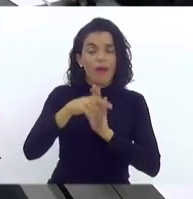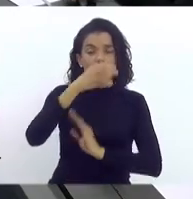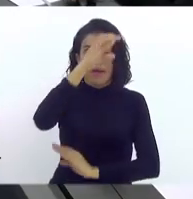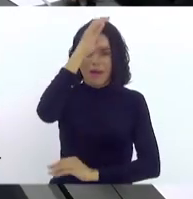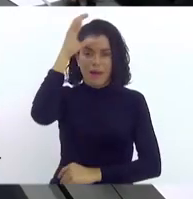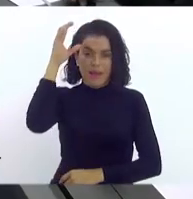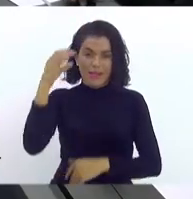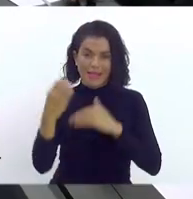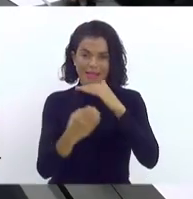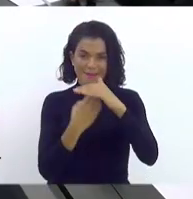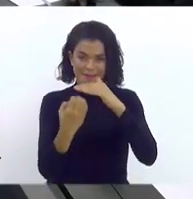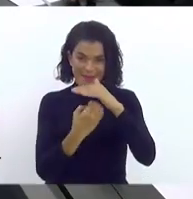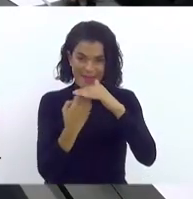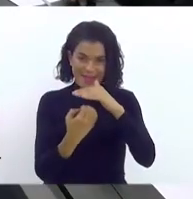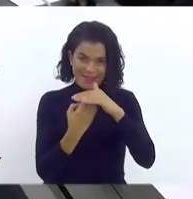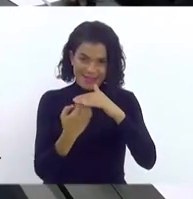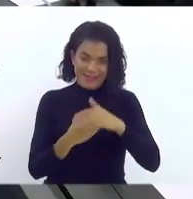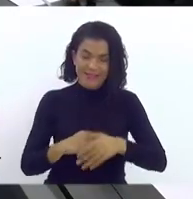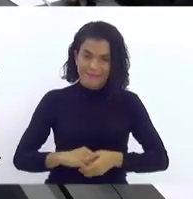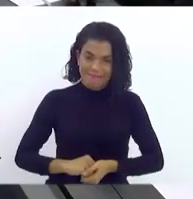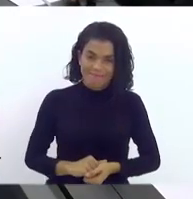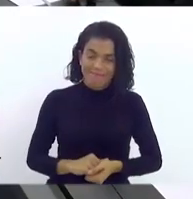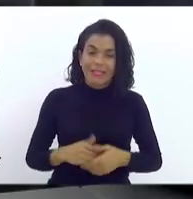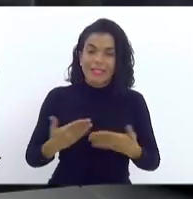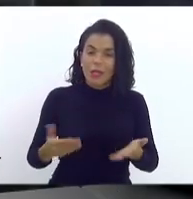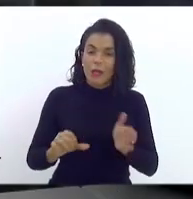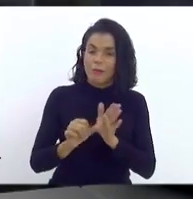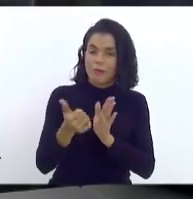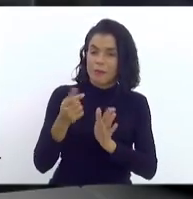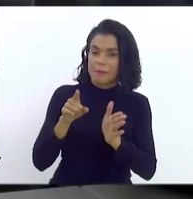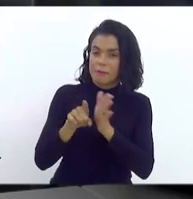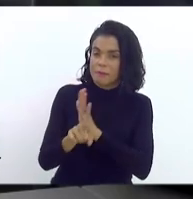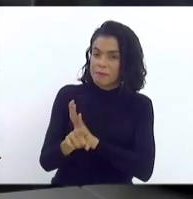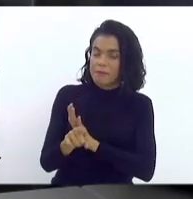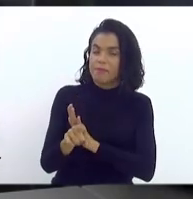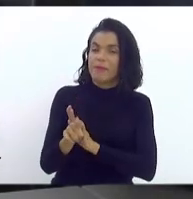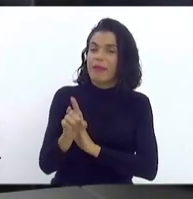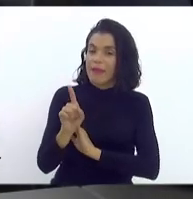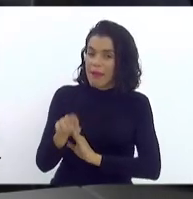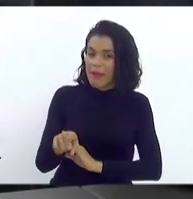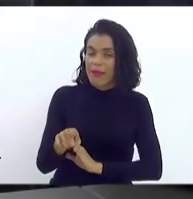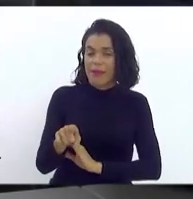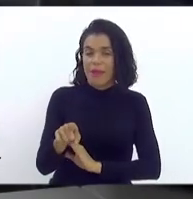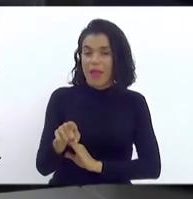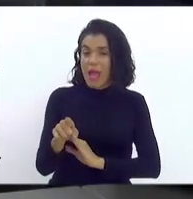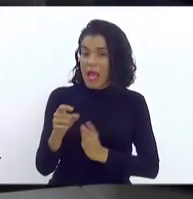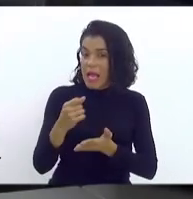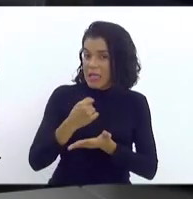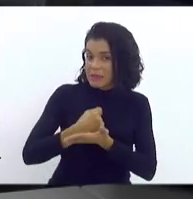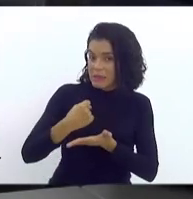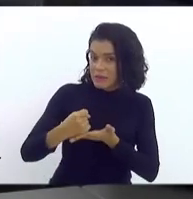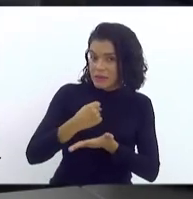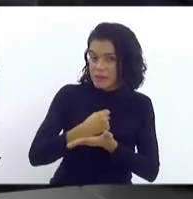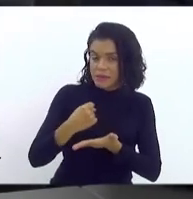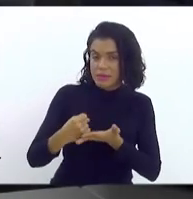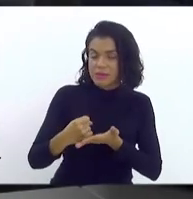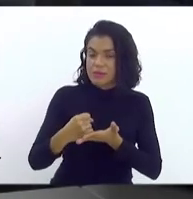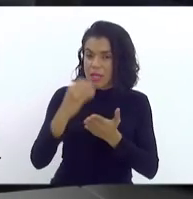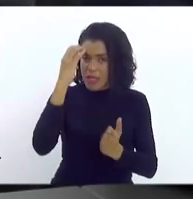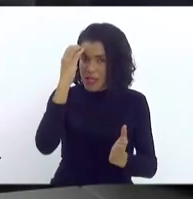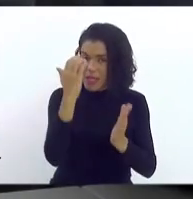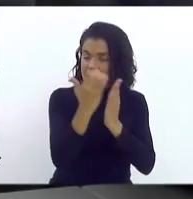da empresa. Então, a primeira pergunta minha aqui é que se as concessionárias cumpriram as